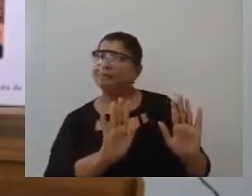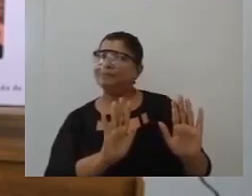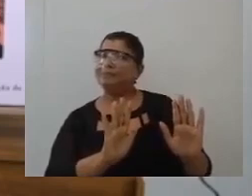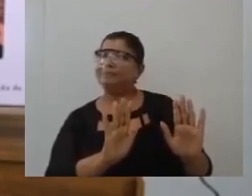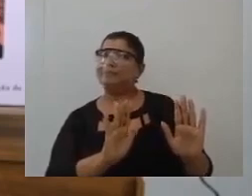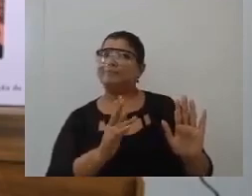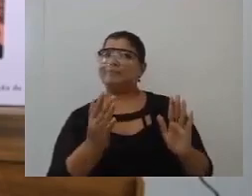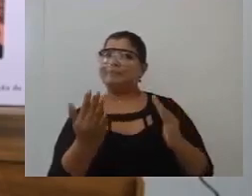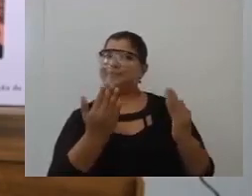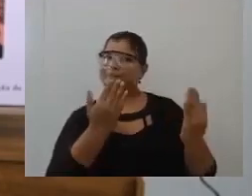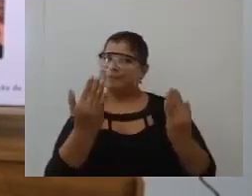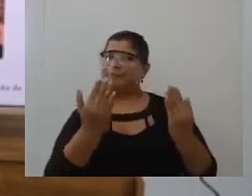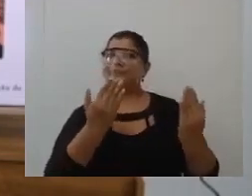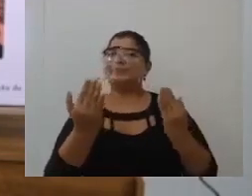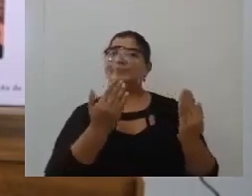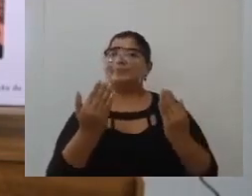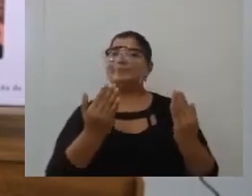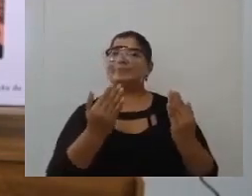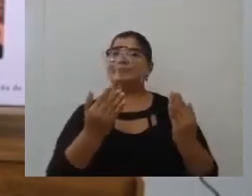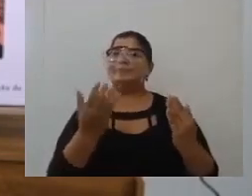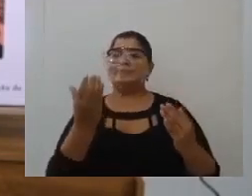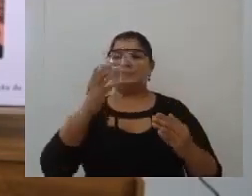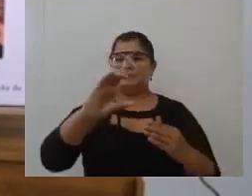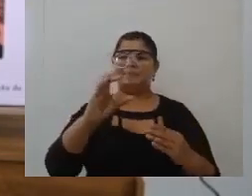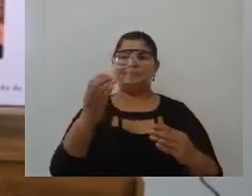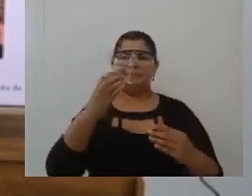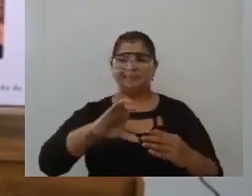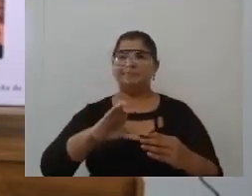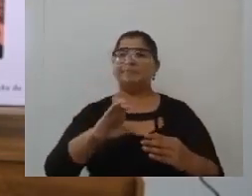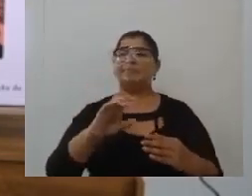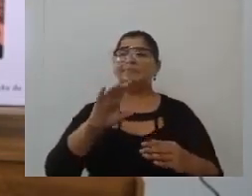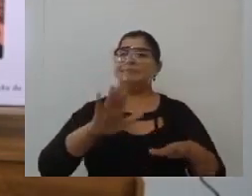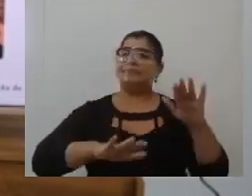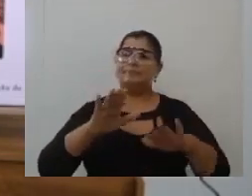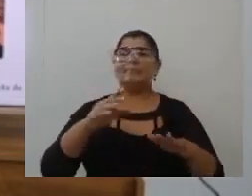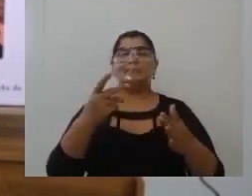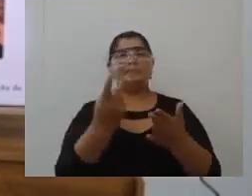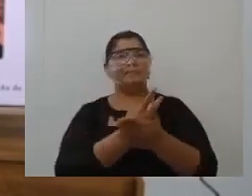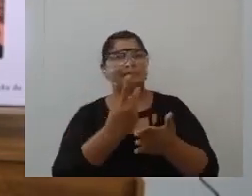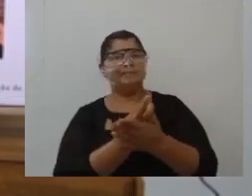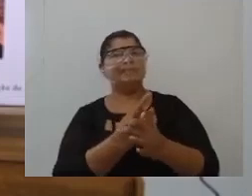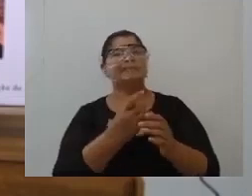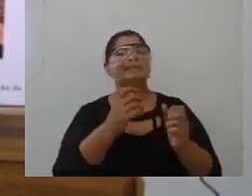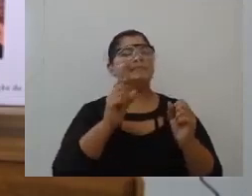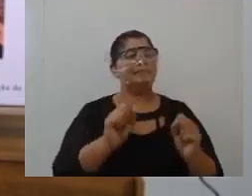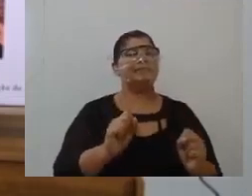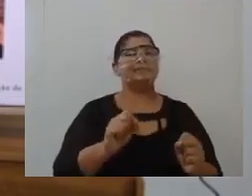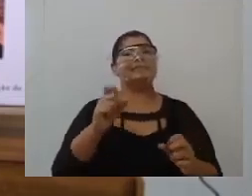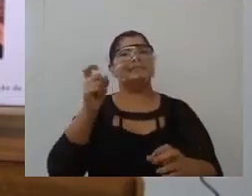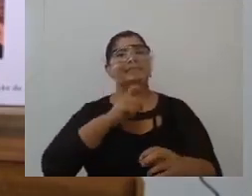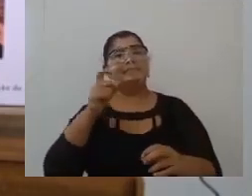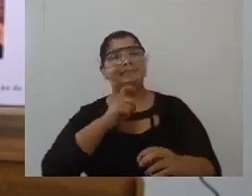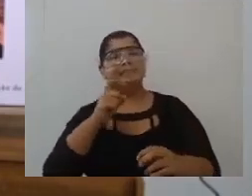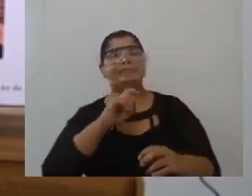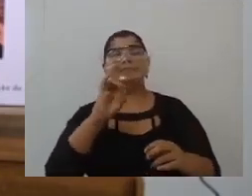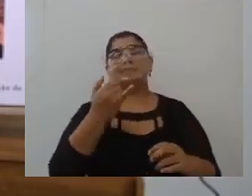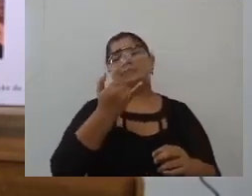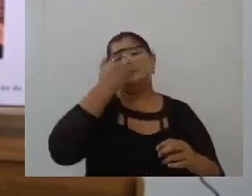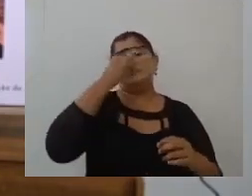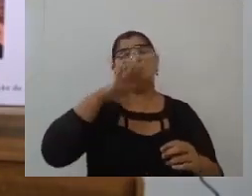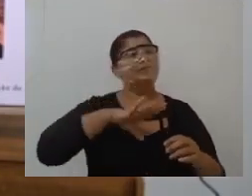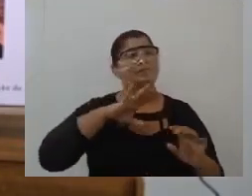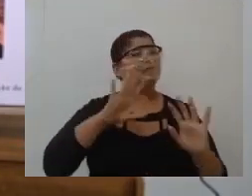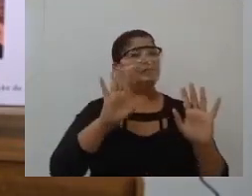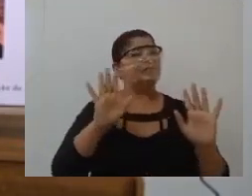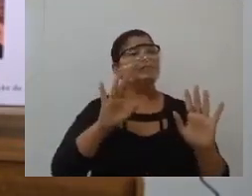que postagens com erro serão sempre mentirosas. Não estou dizendo isso. A pessoa pode cometer erros de português